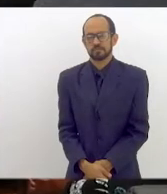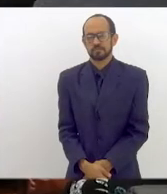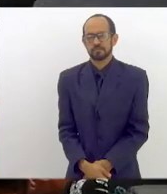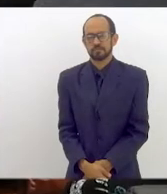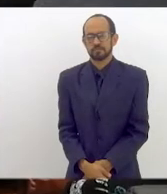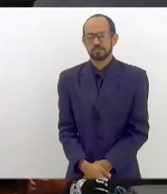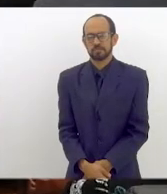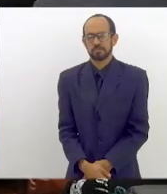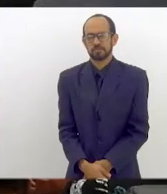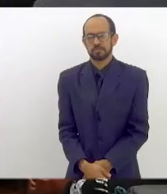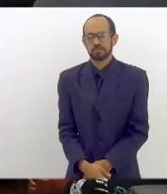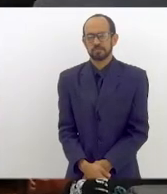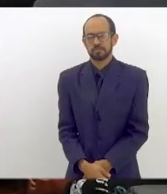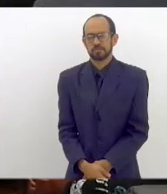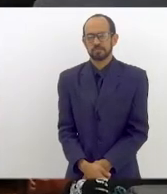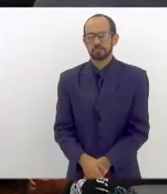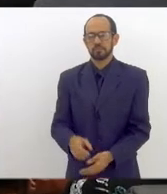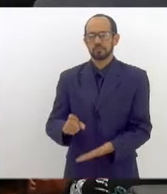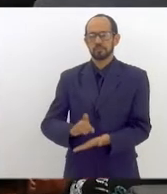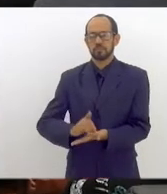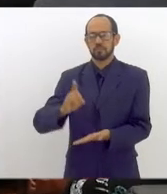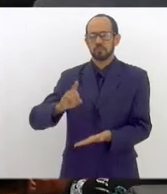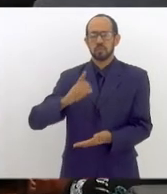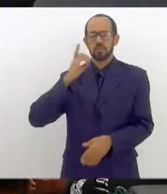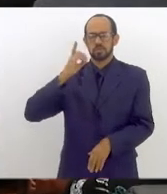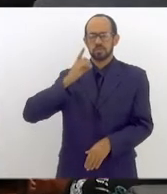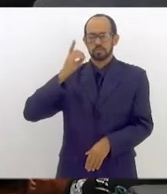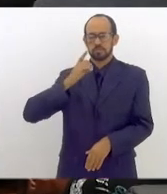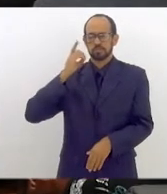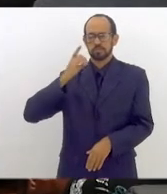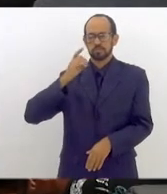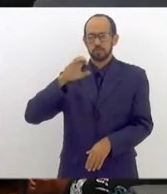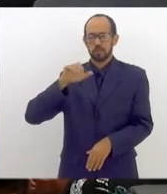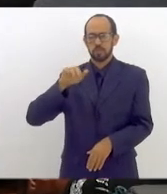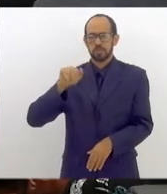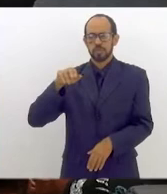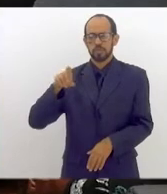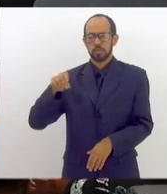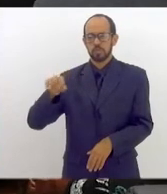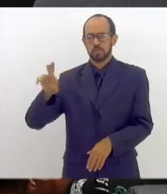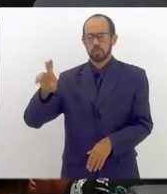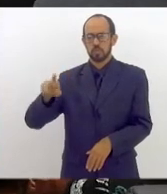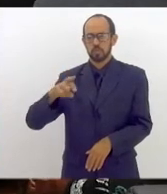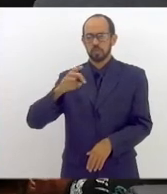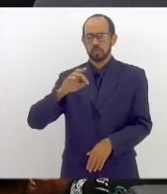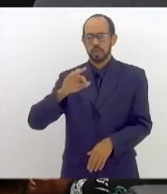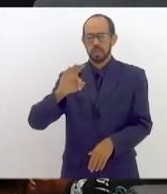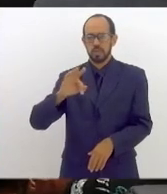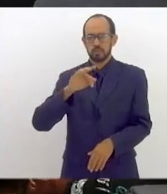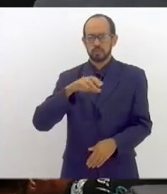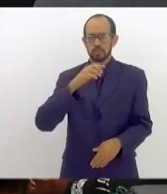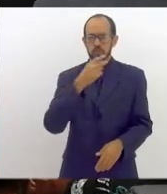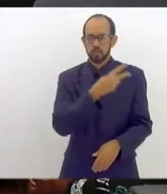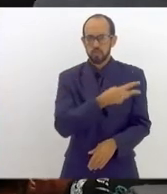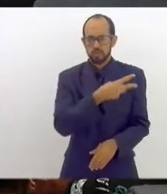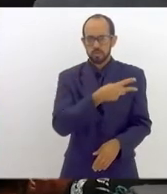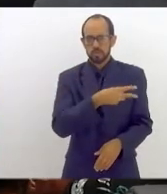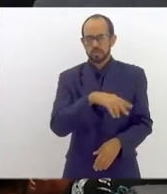com cedo a fala ao Dr Desembargador corrigido do DF dois Doutor Teófilo Miguel